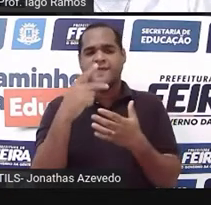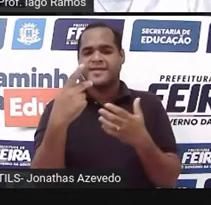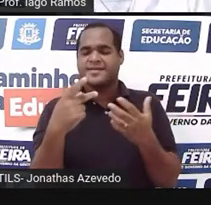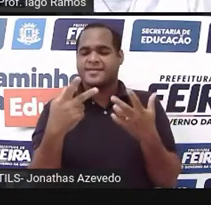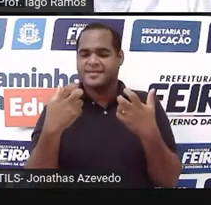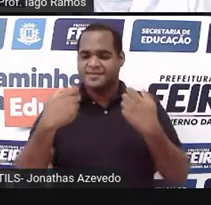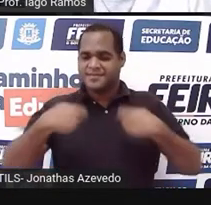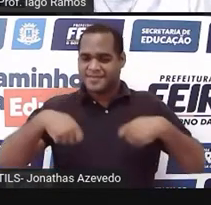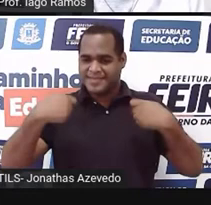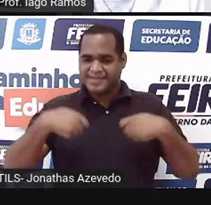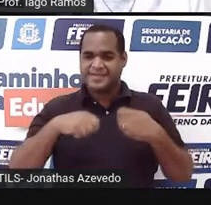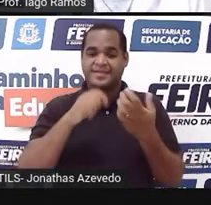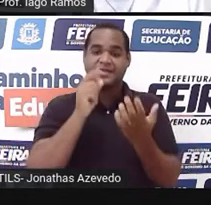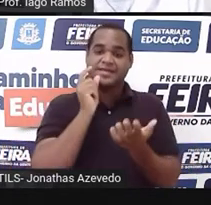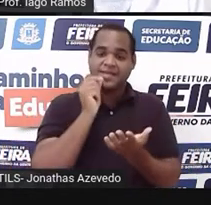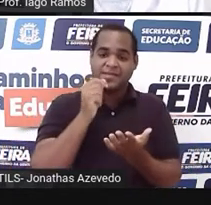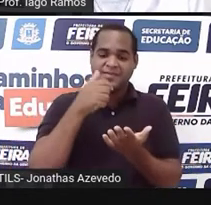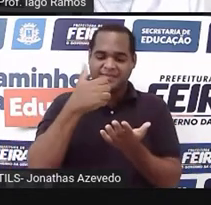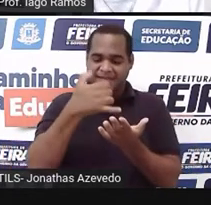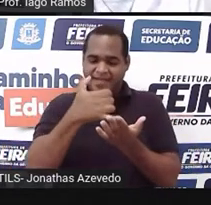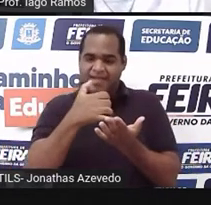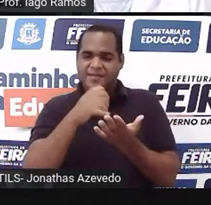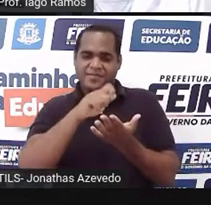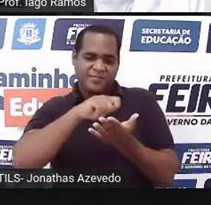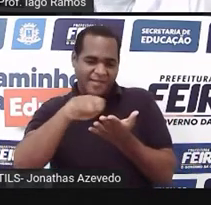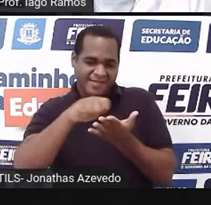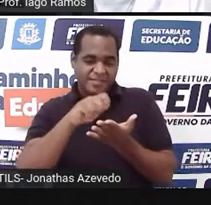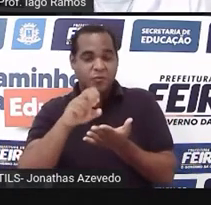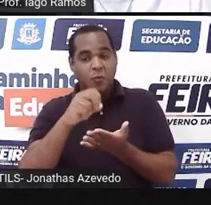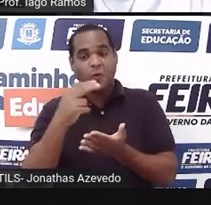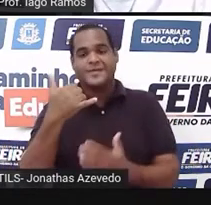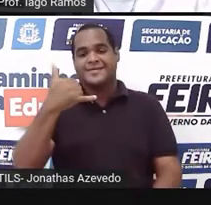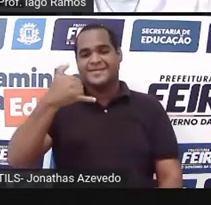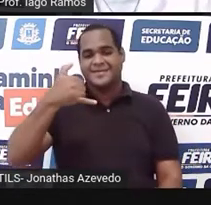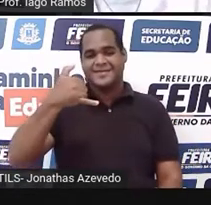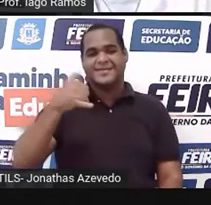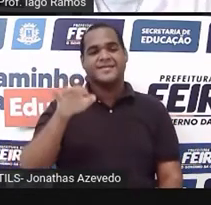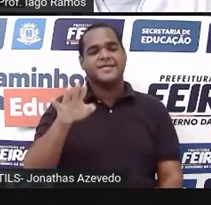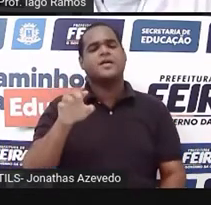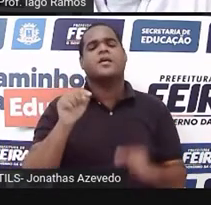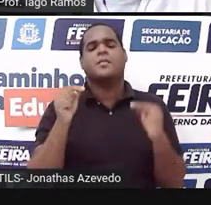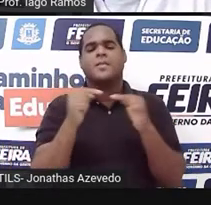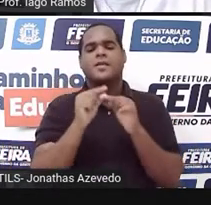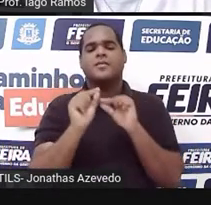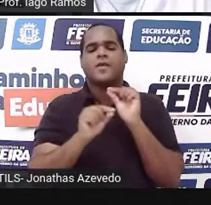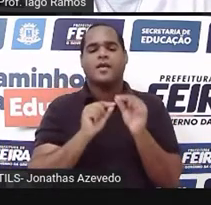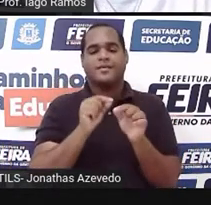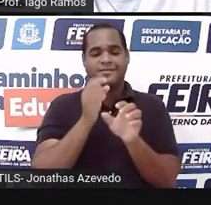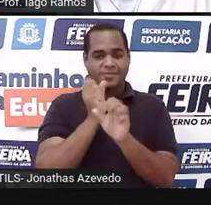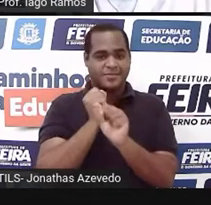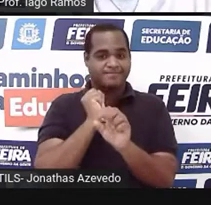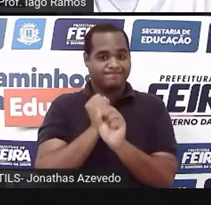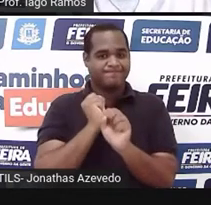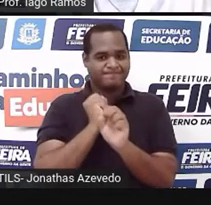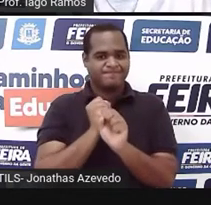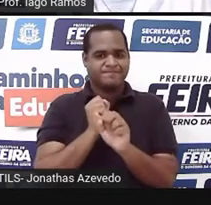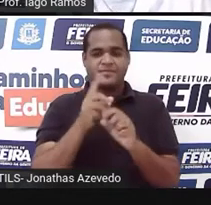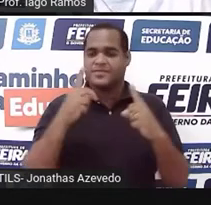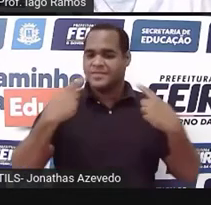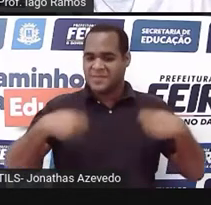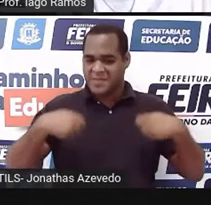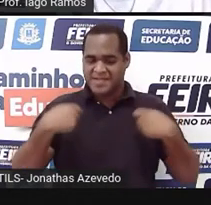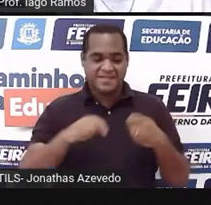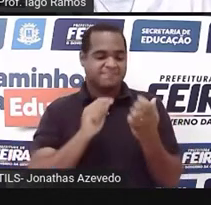precisar de caderno lápis e borracha ou caneta o que envolve cálculo Tá bom então você